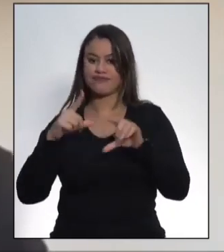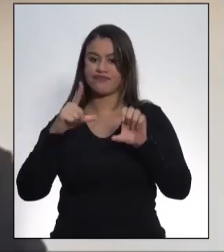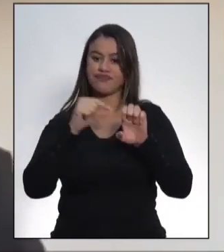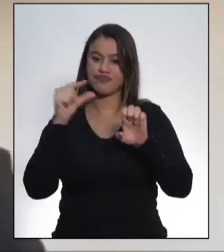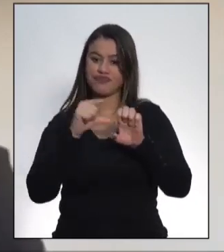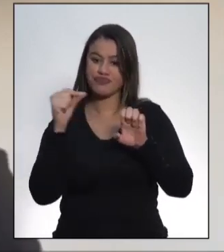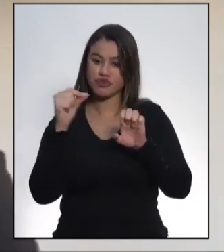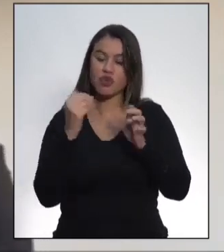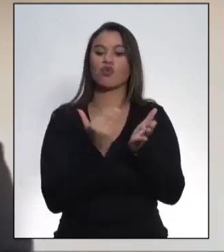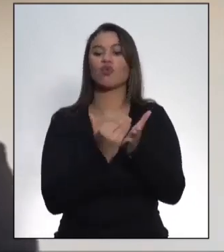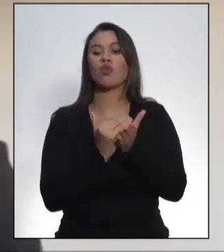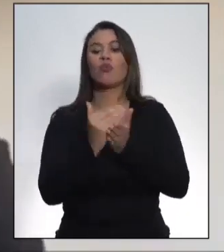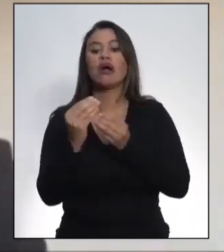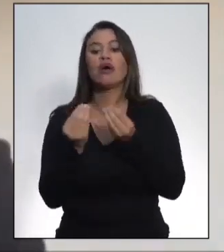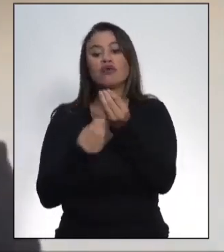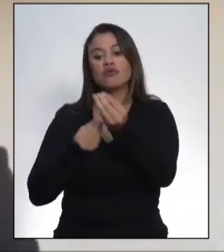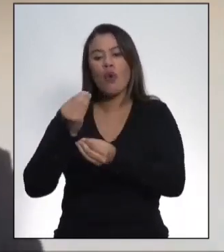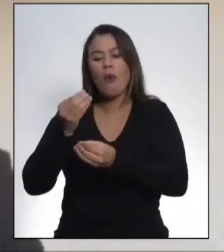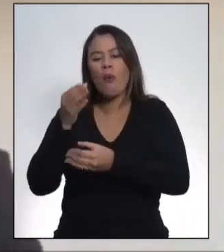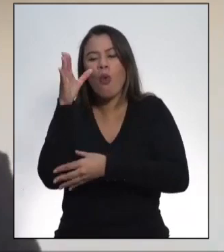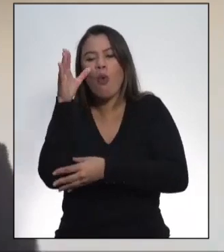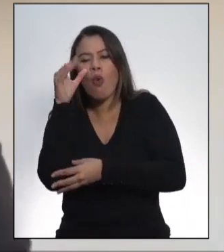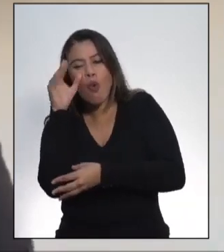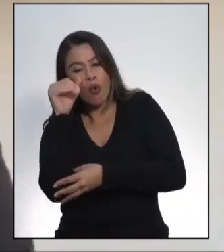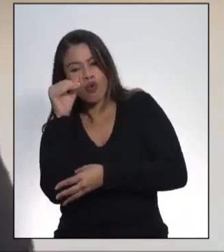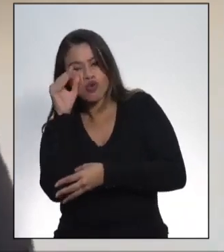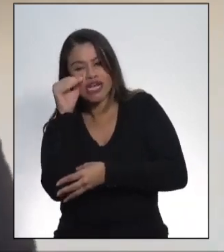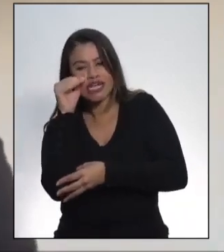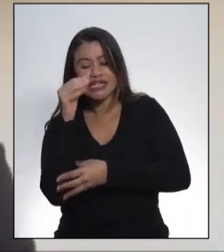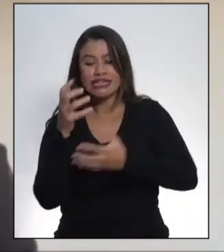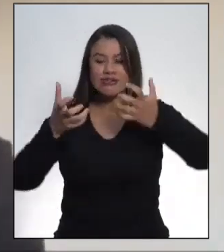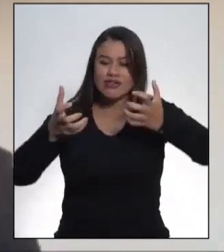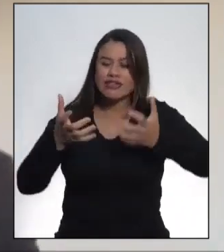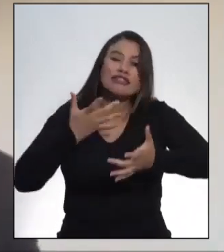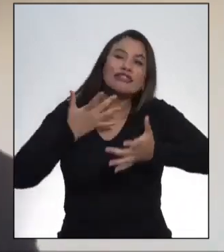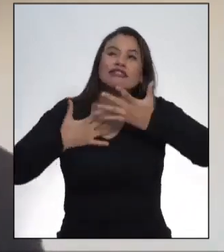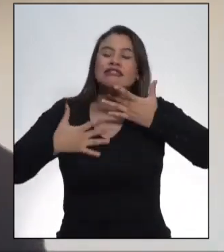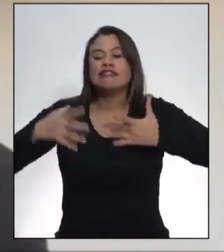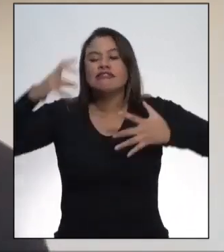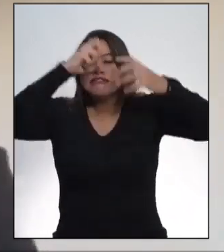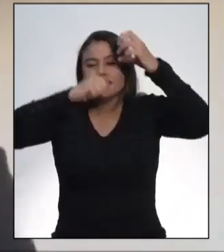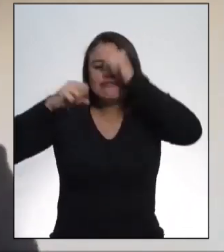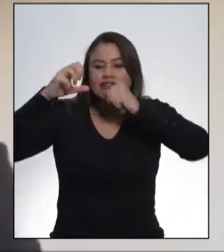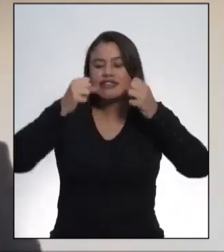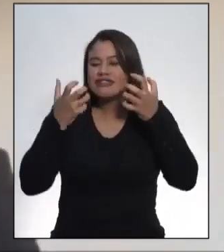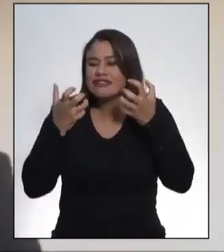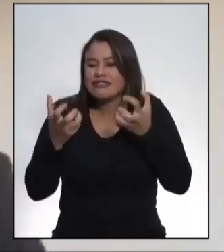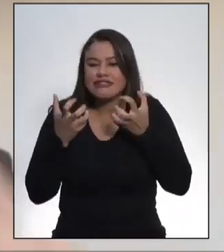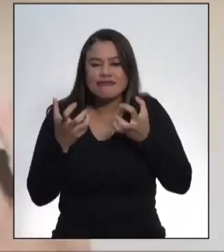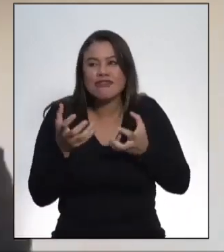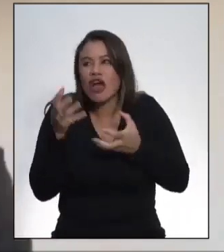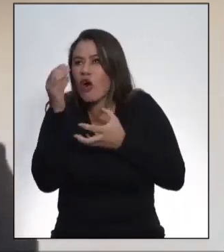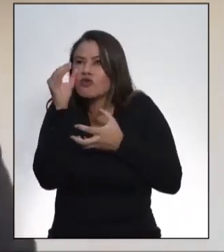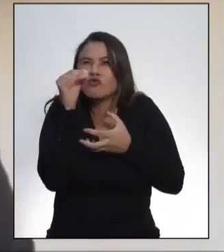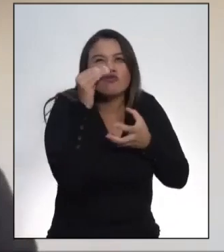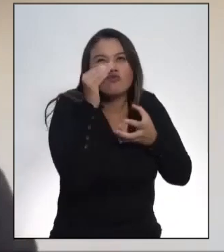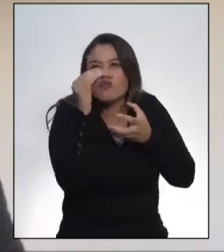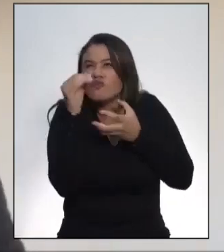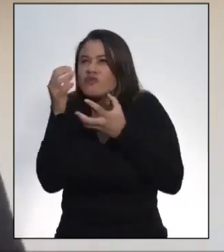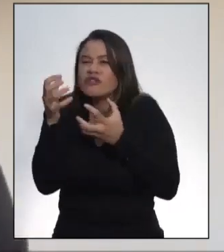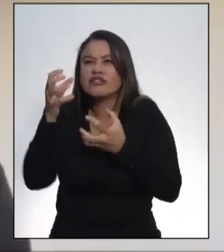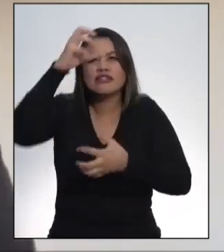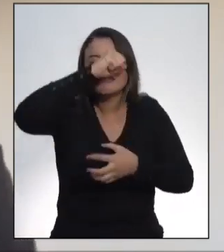com vontade de aprender, com vontade de resolver problemas. A primeira característica de um empreendedor é essa curiosidade, essa vontade